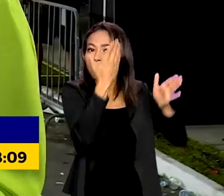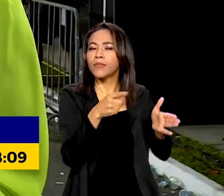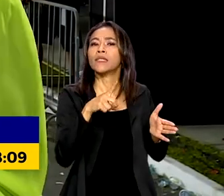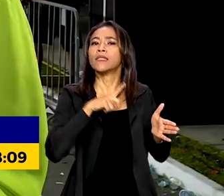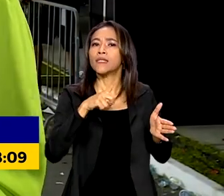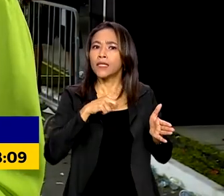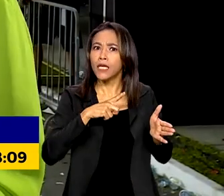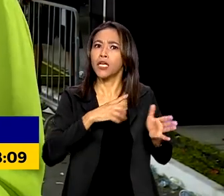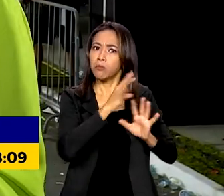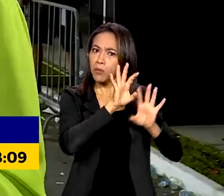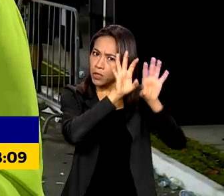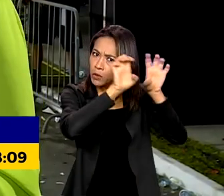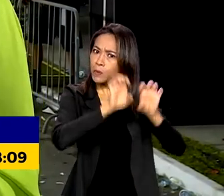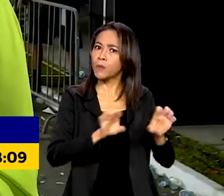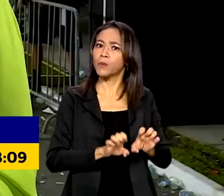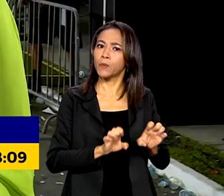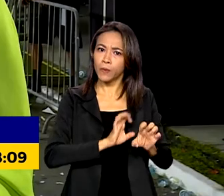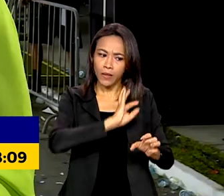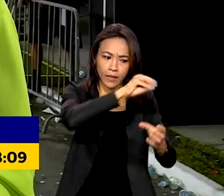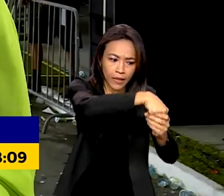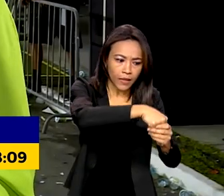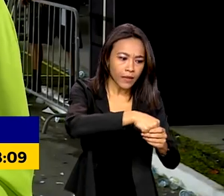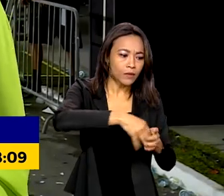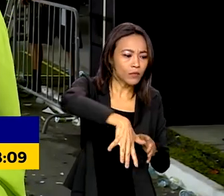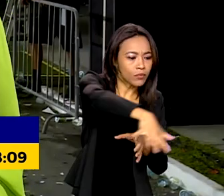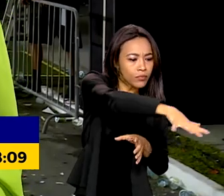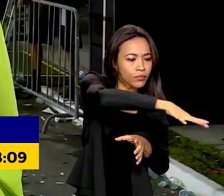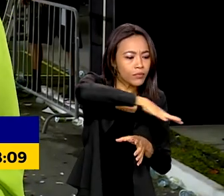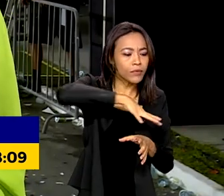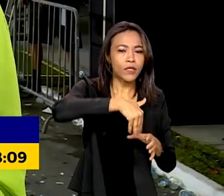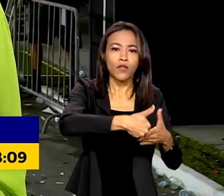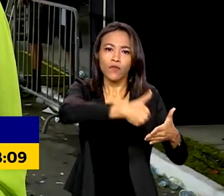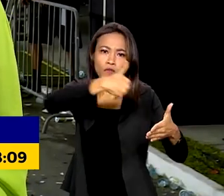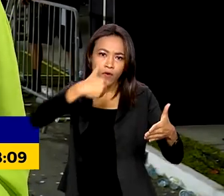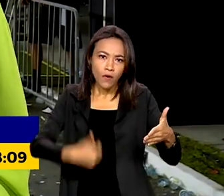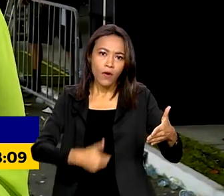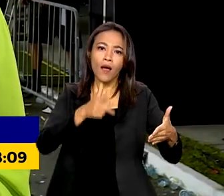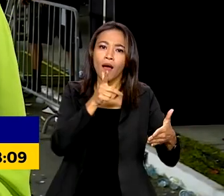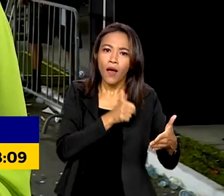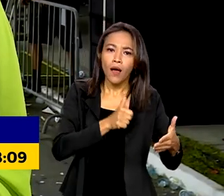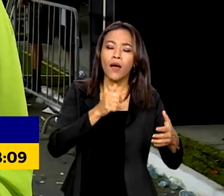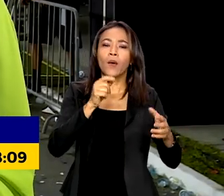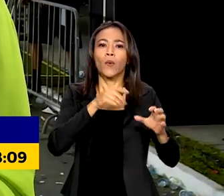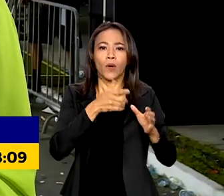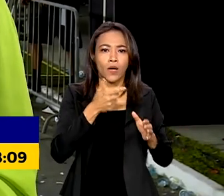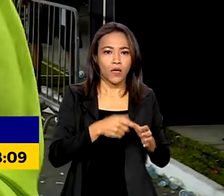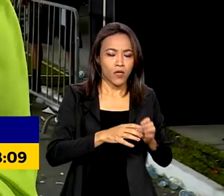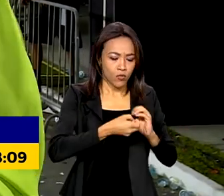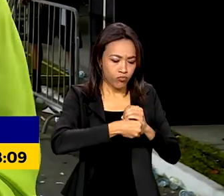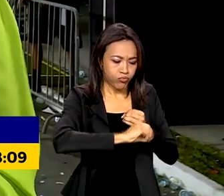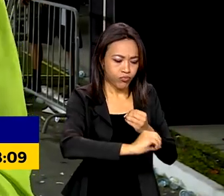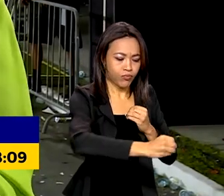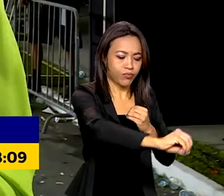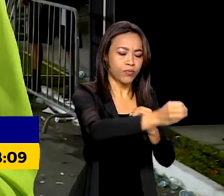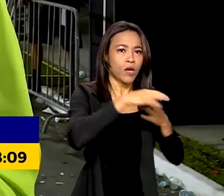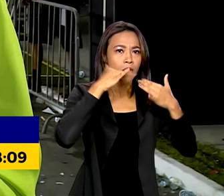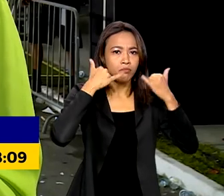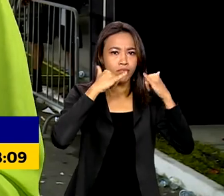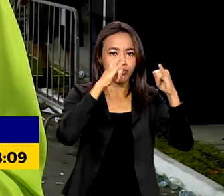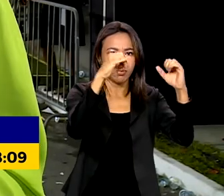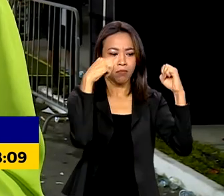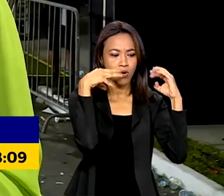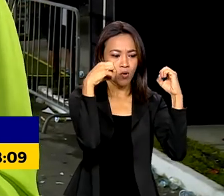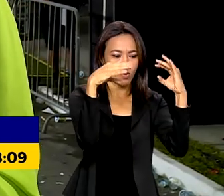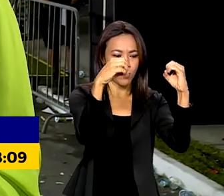conta com infraestrutura interna e externa, instalações de água, esgoto, energia elétrica, iluminação